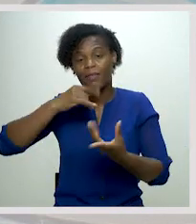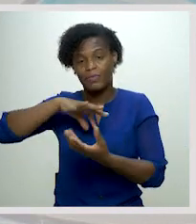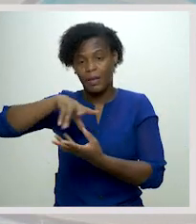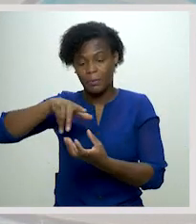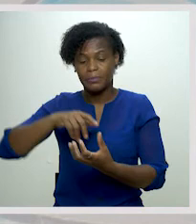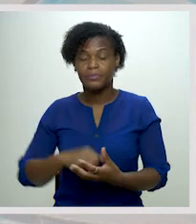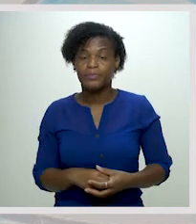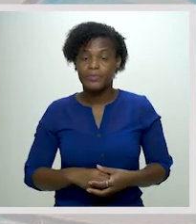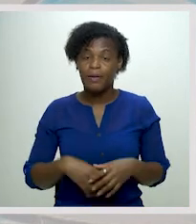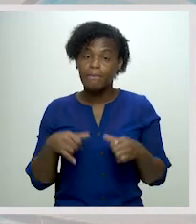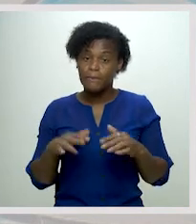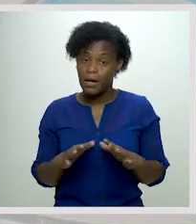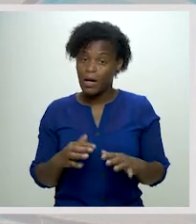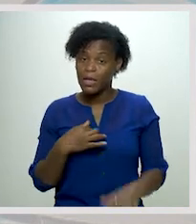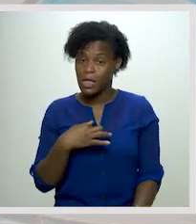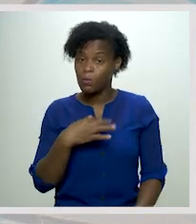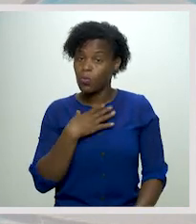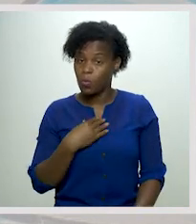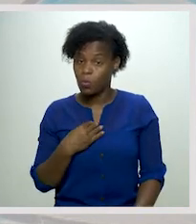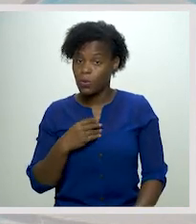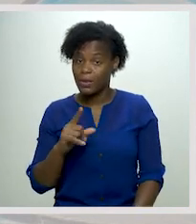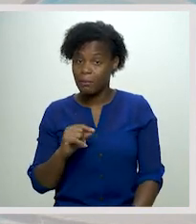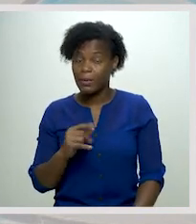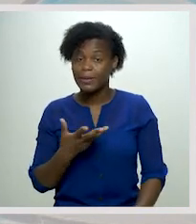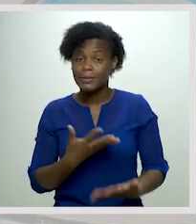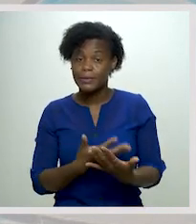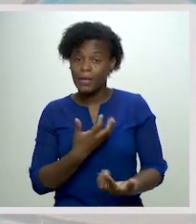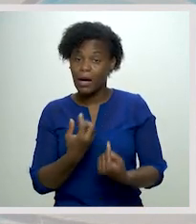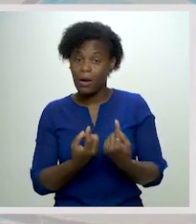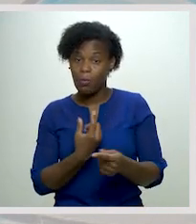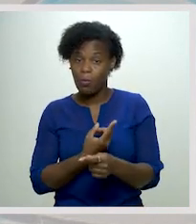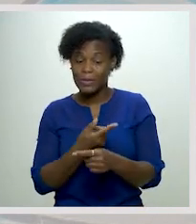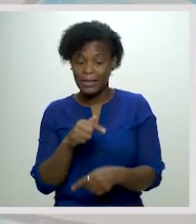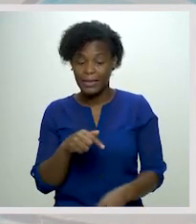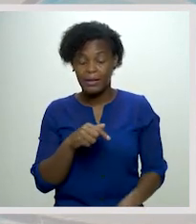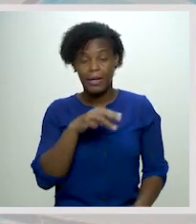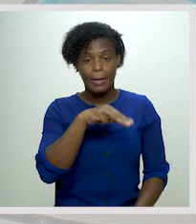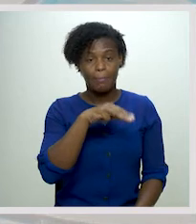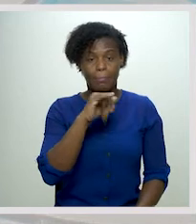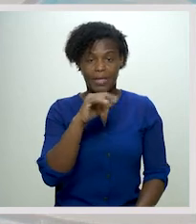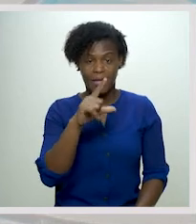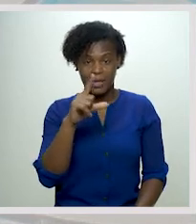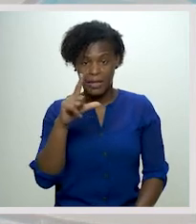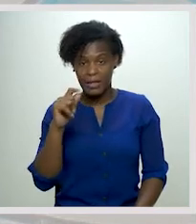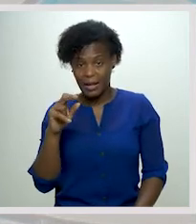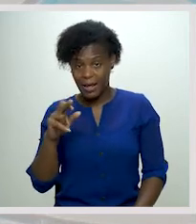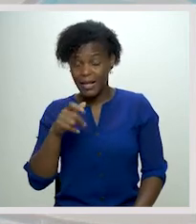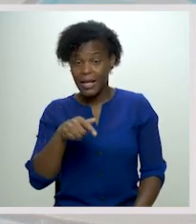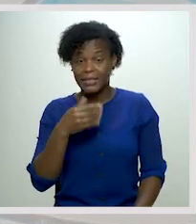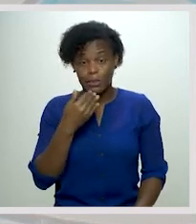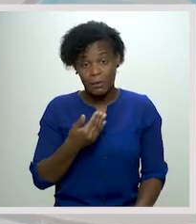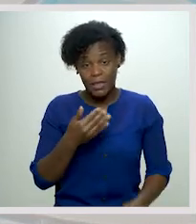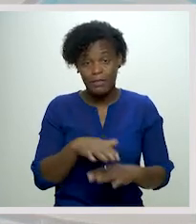no nosso planeta. Mas eu gostaria de salientar uma coisa aqui. Miller fez